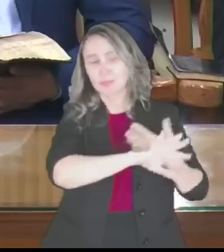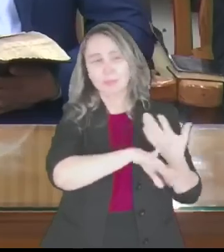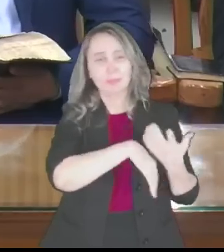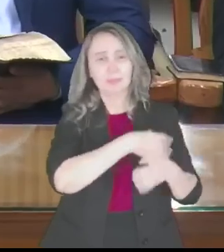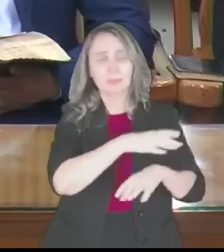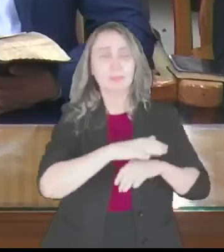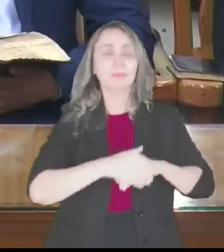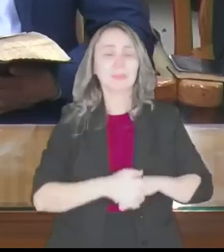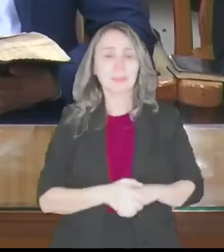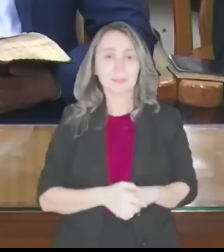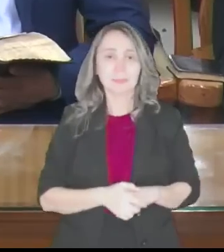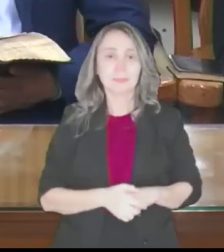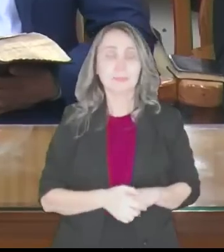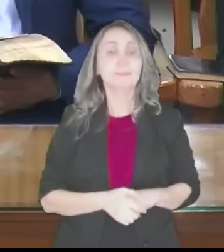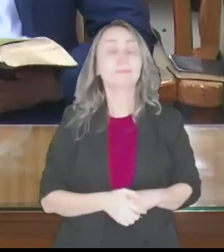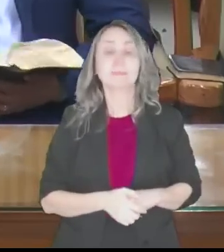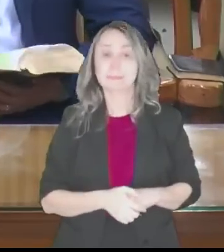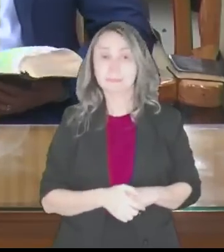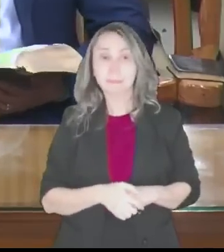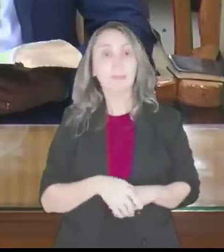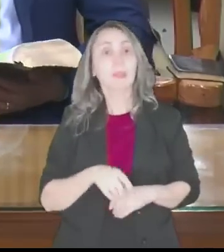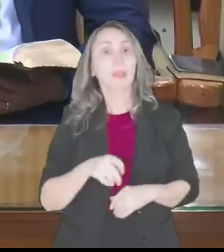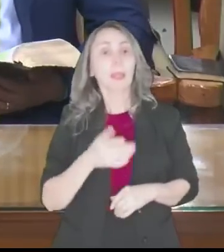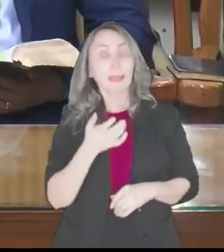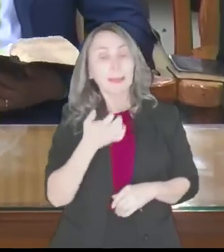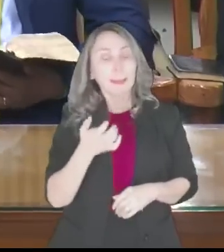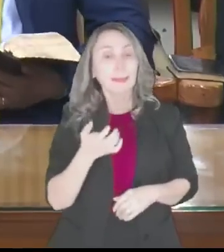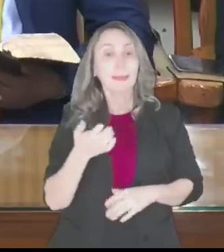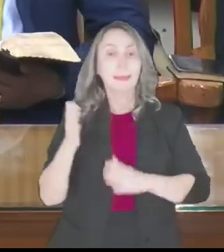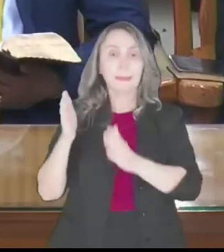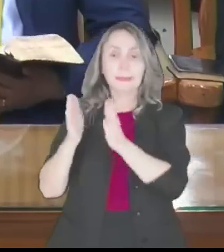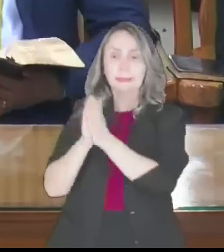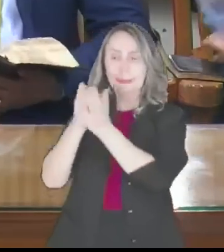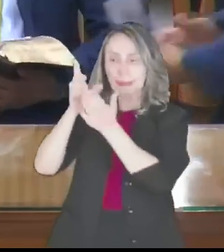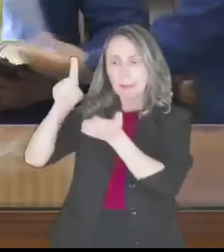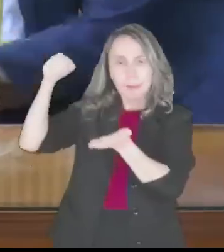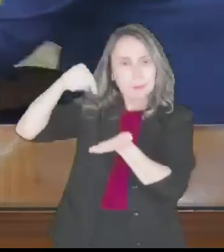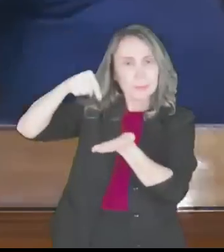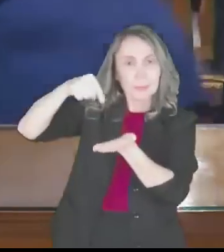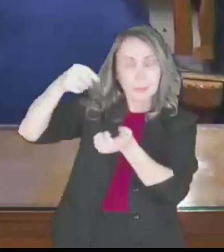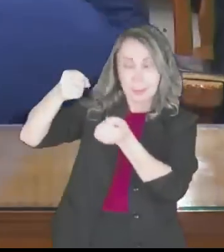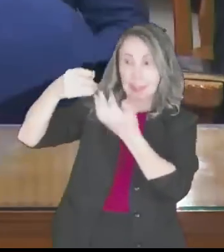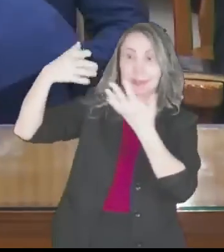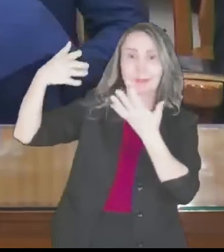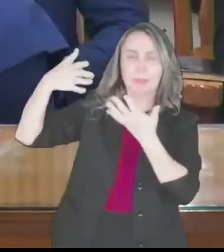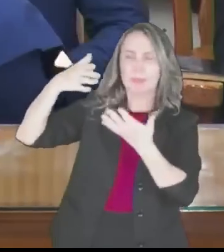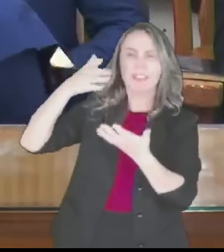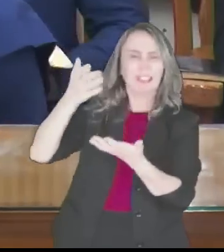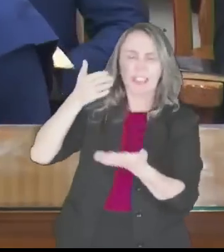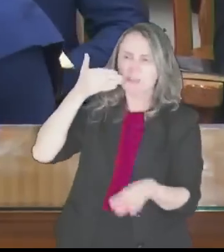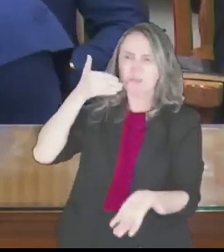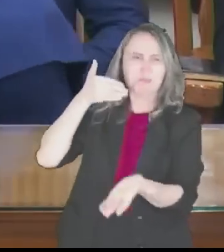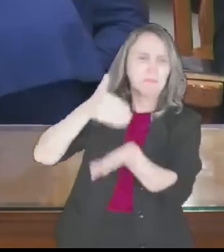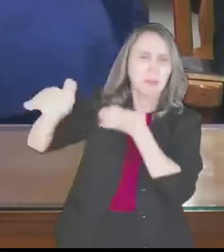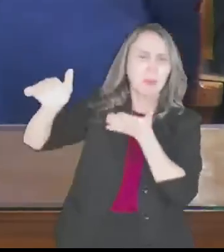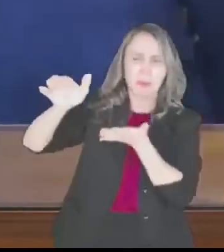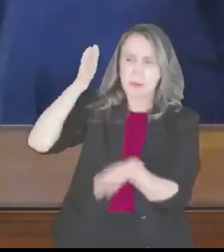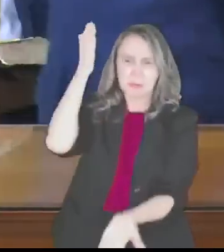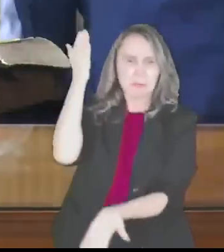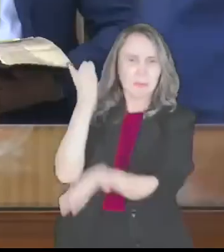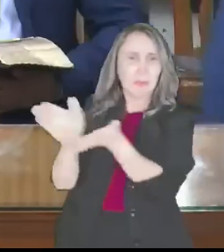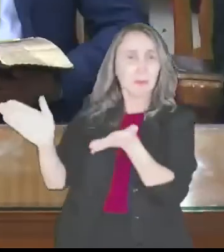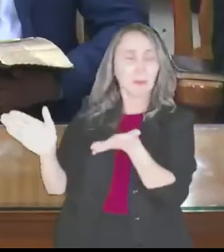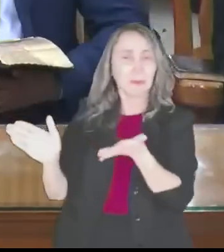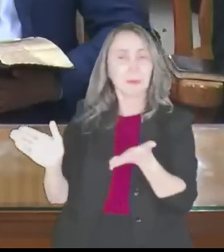E eles querem apagar essa lâmpada. Eles querem chutar essa lâmpada. Eles estão tirando a Bíblia